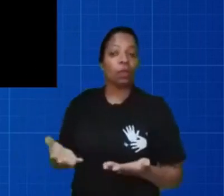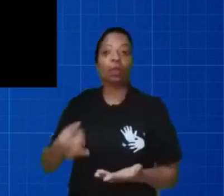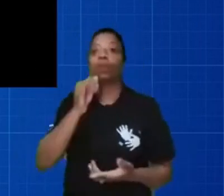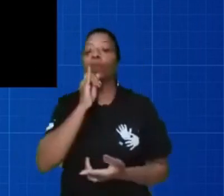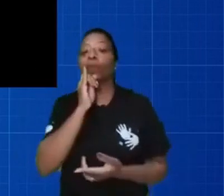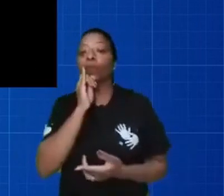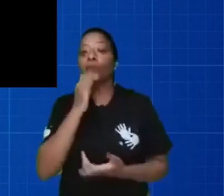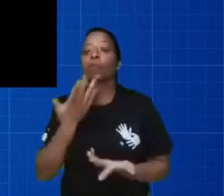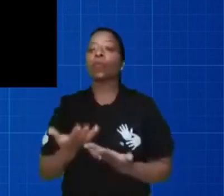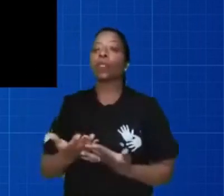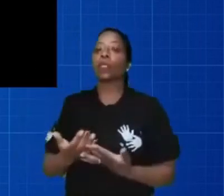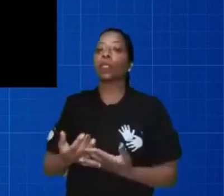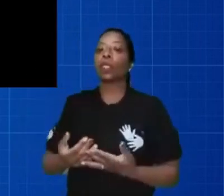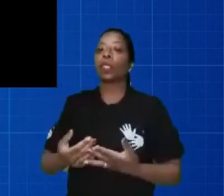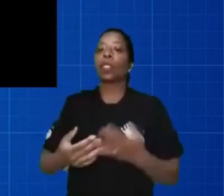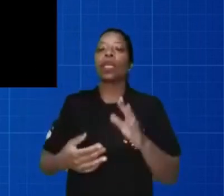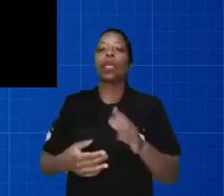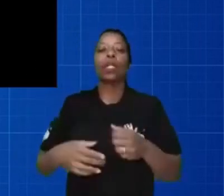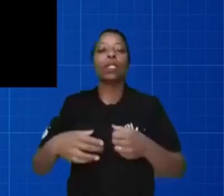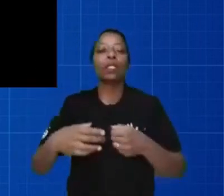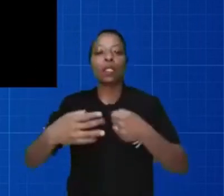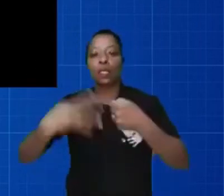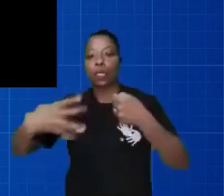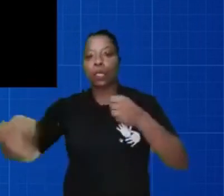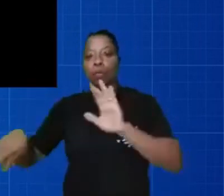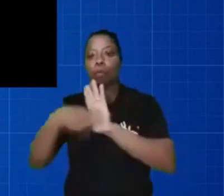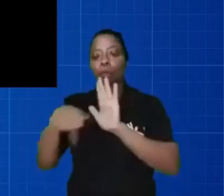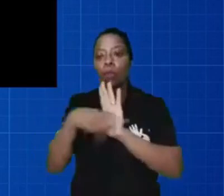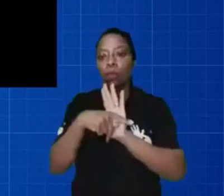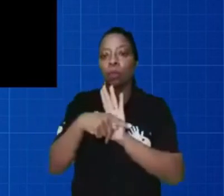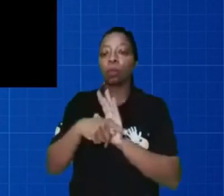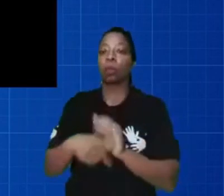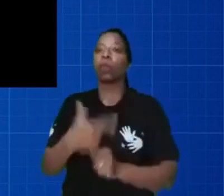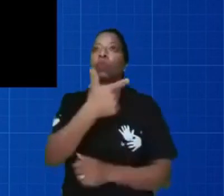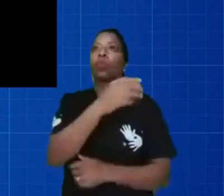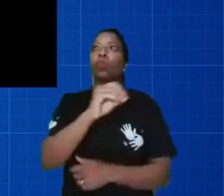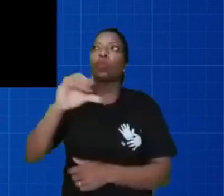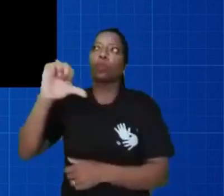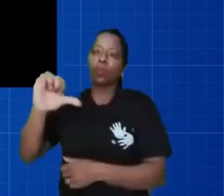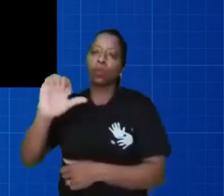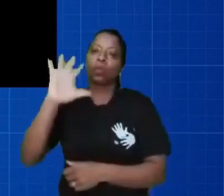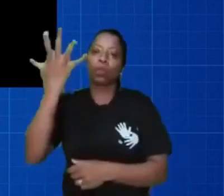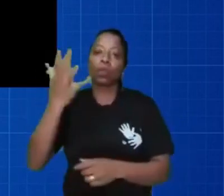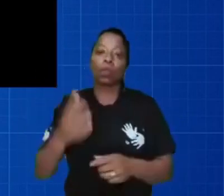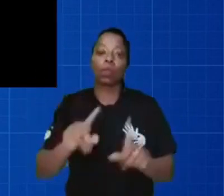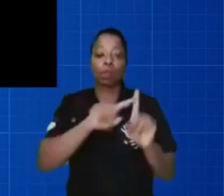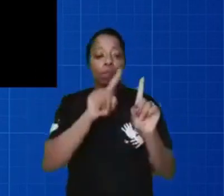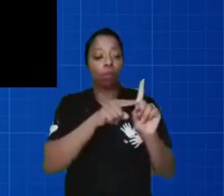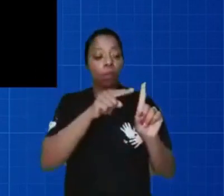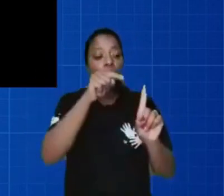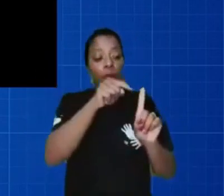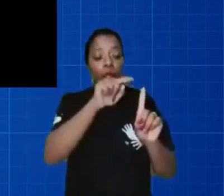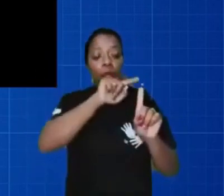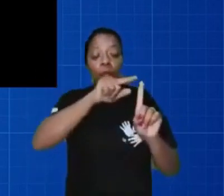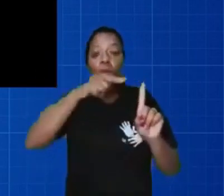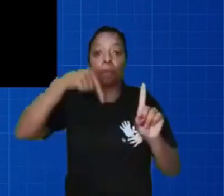Desde então, no Brasil, não temos circulação dessa doença. mas temos em países vizinhos aqui da América do